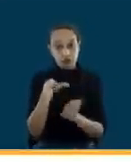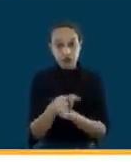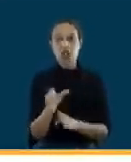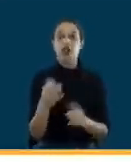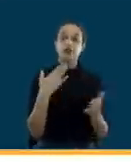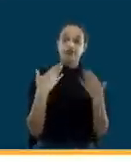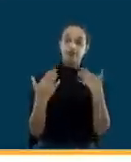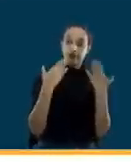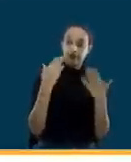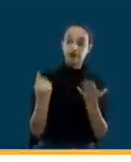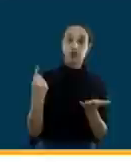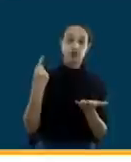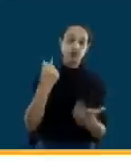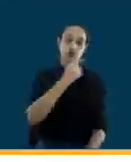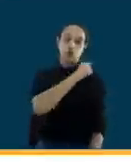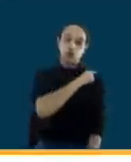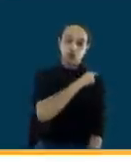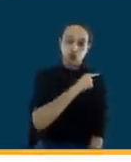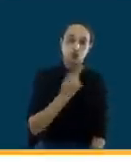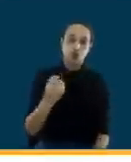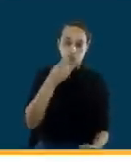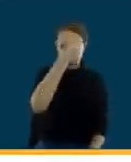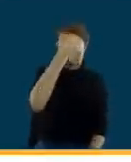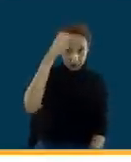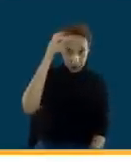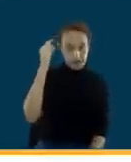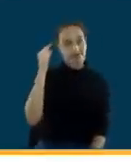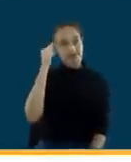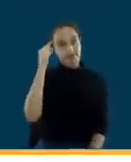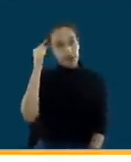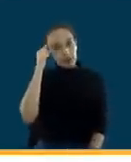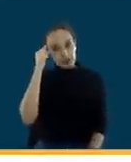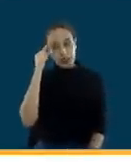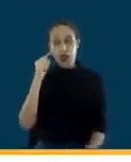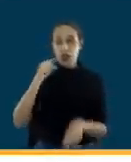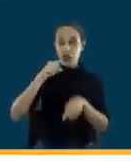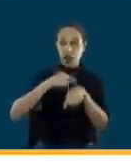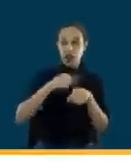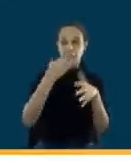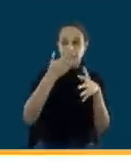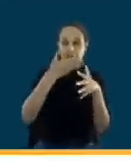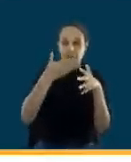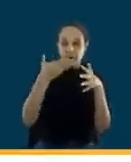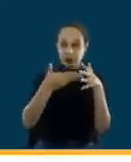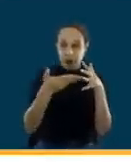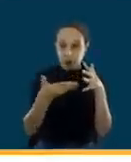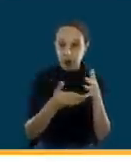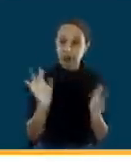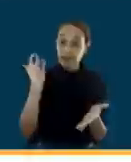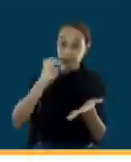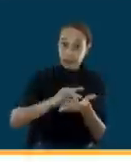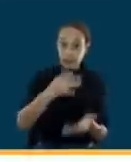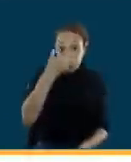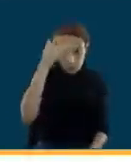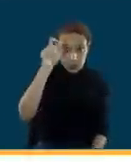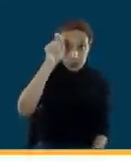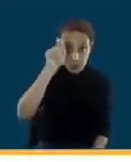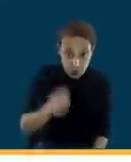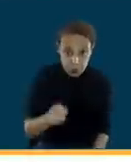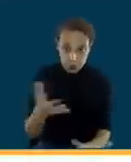municipais, estabelecer os melhores prazos para que, de fato, as pessoas possam ser beneficiadas com esse